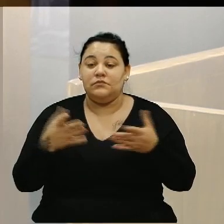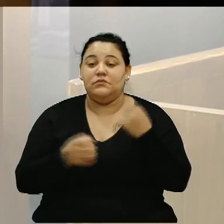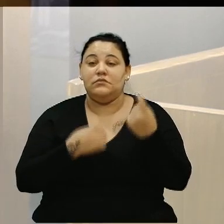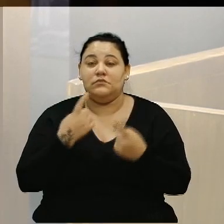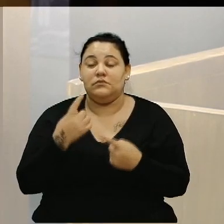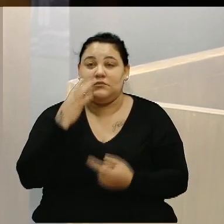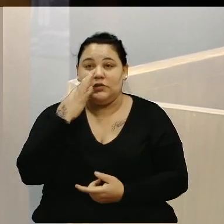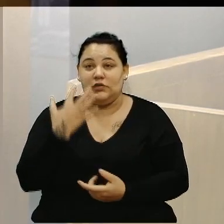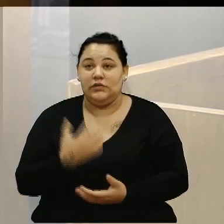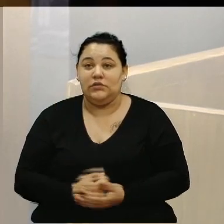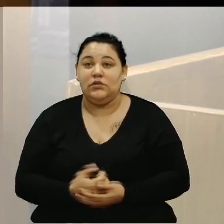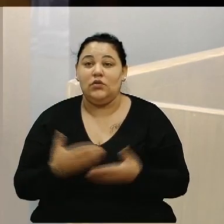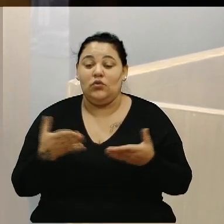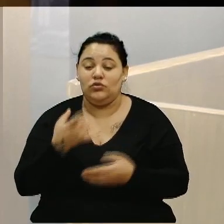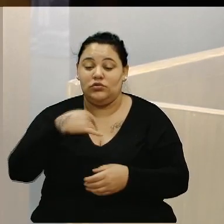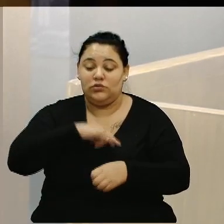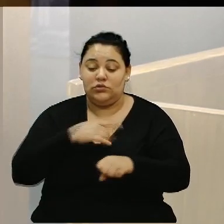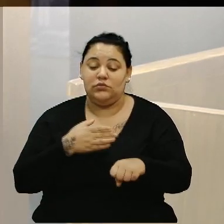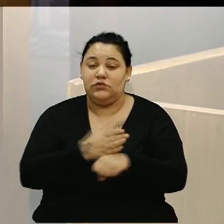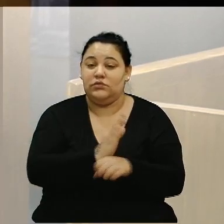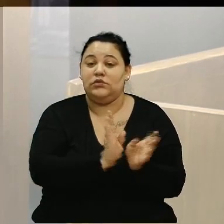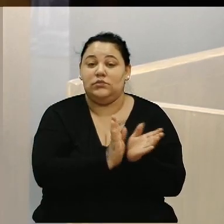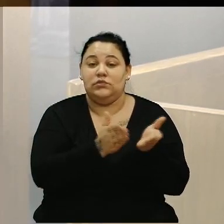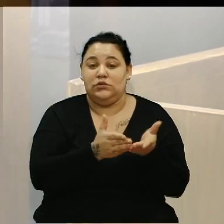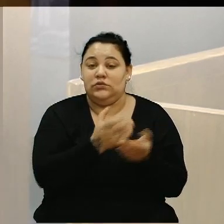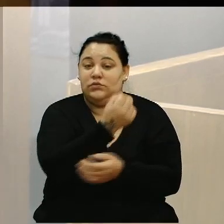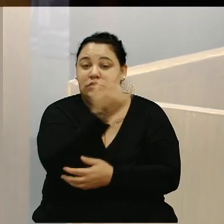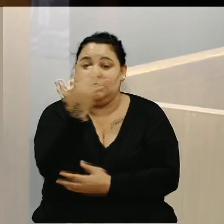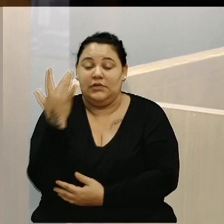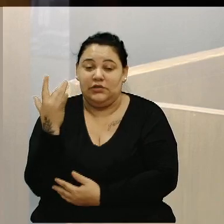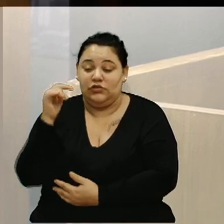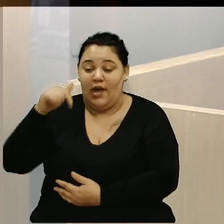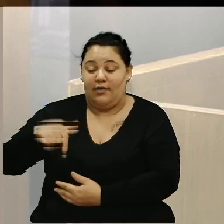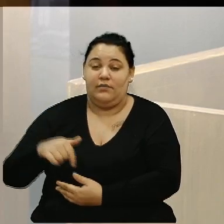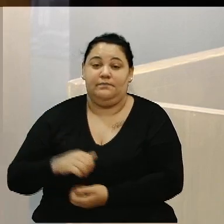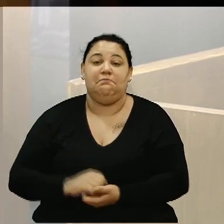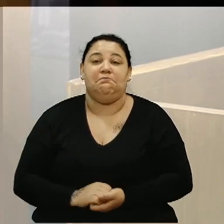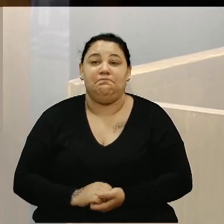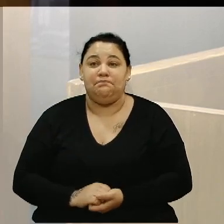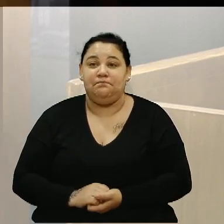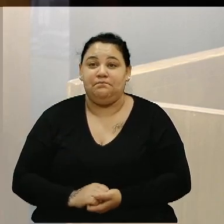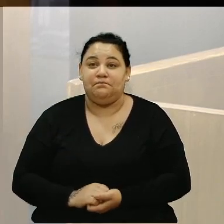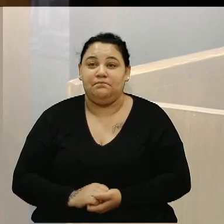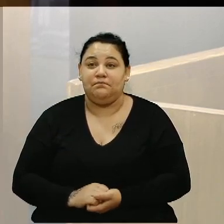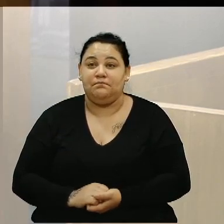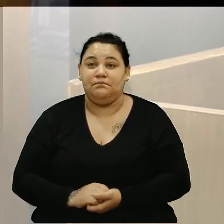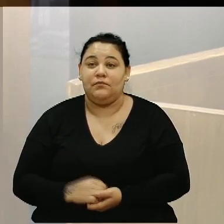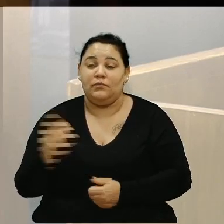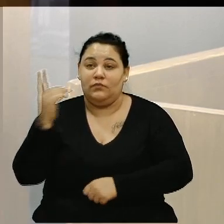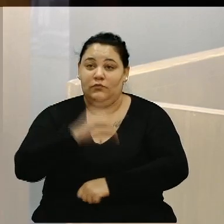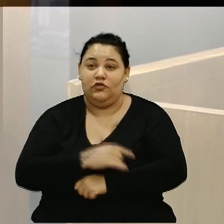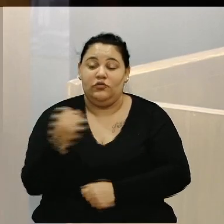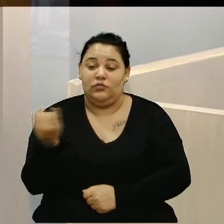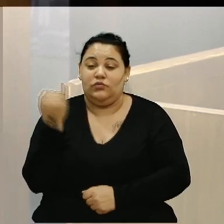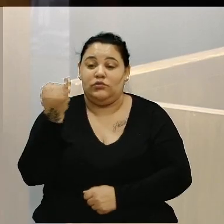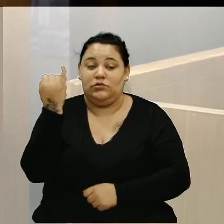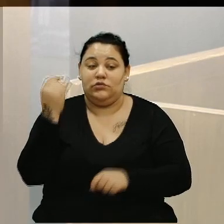acontecimentos. Hoje nós aprovamos a Comissão do Meio Ambiente neste Parlamento. Um dia histórico, um dia importante.